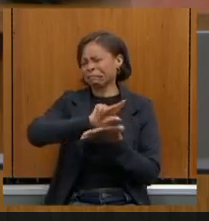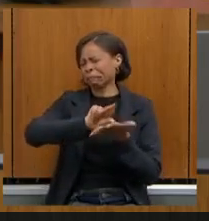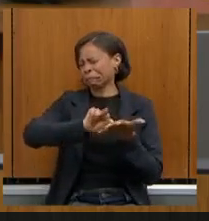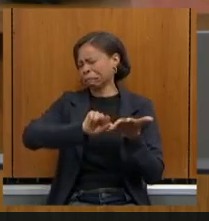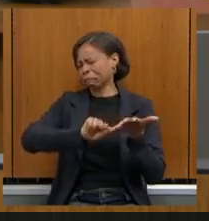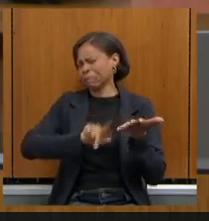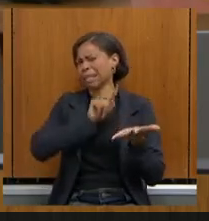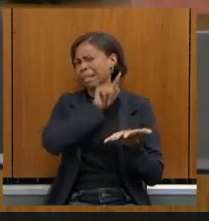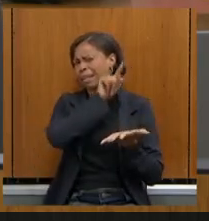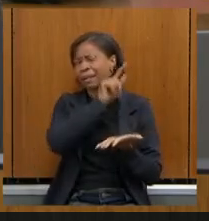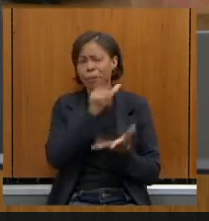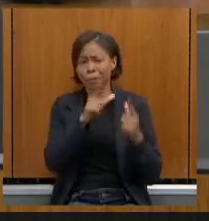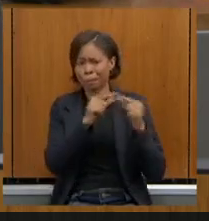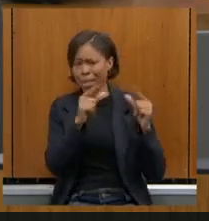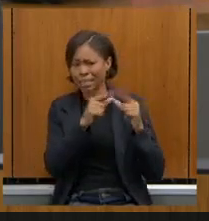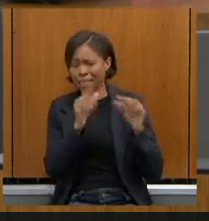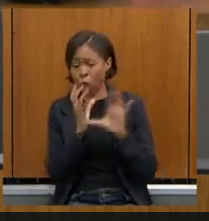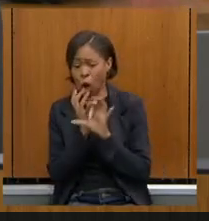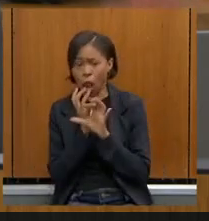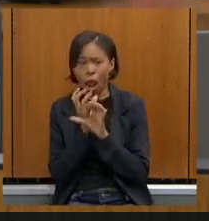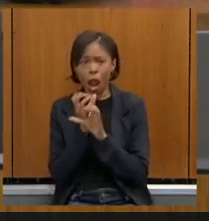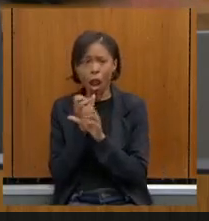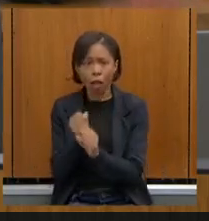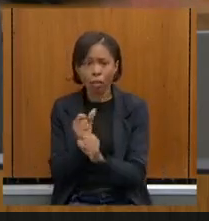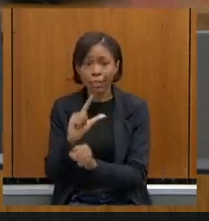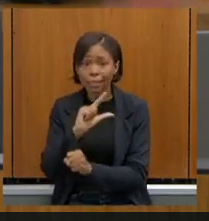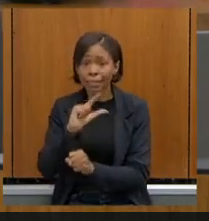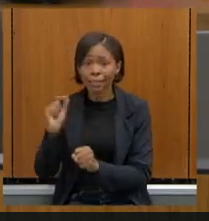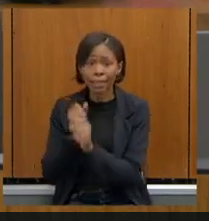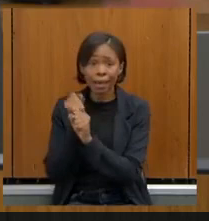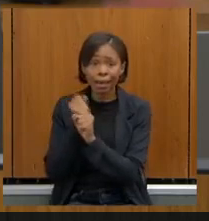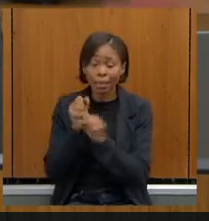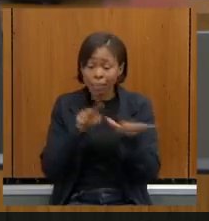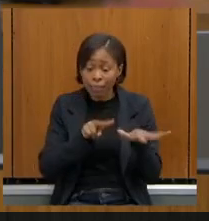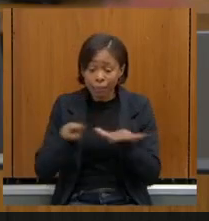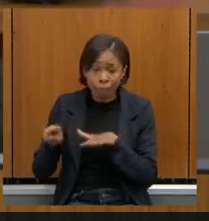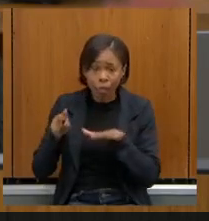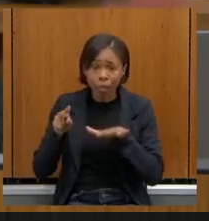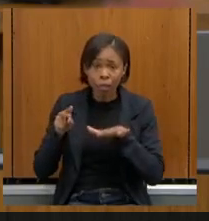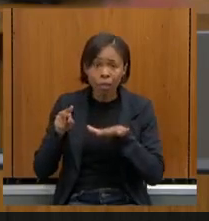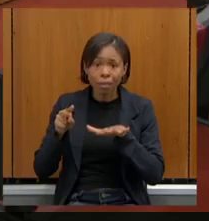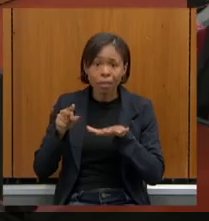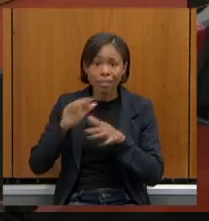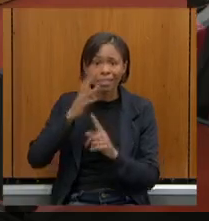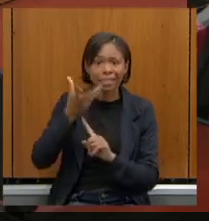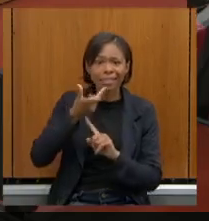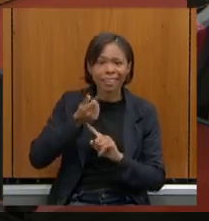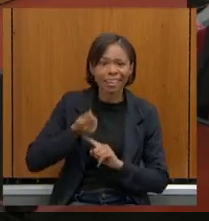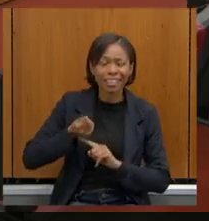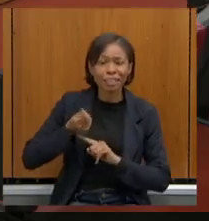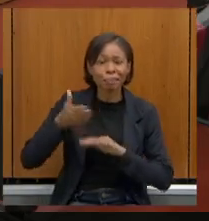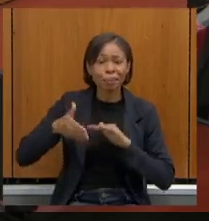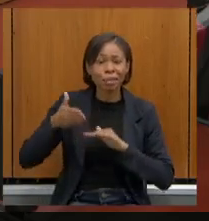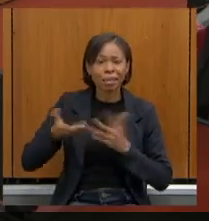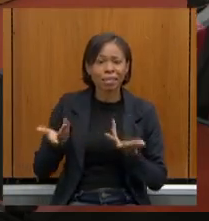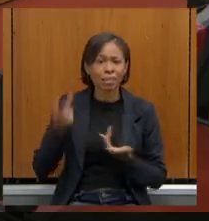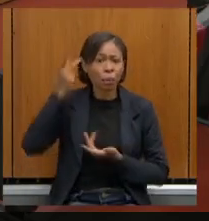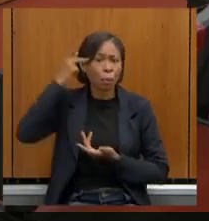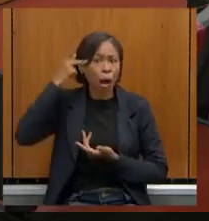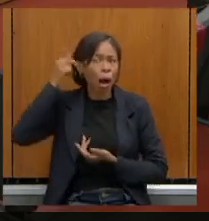modernistas, 100 anos da Semana de Arte Moderna, São Paulo pensou, a 040 executou,